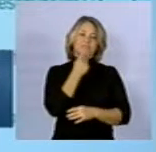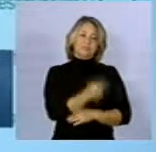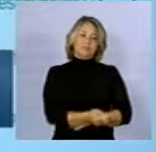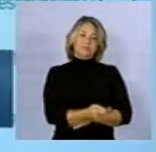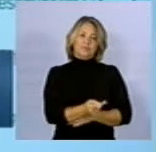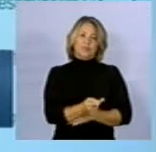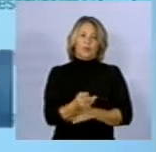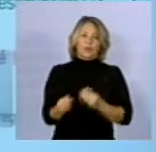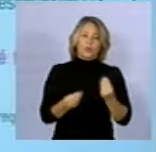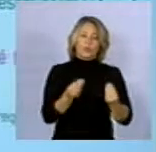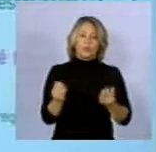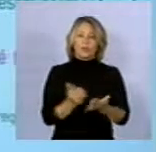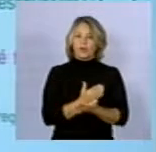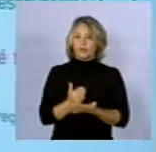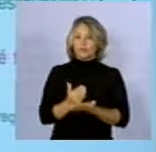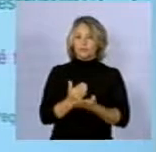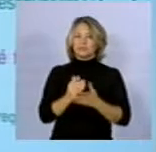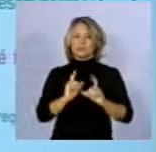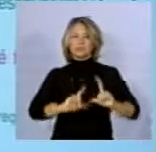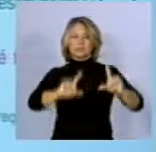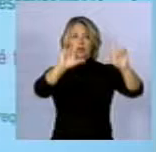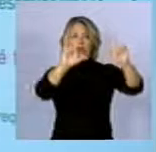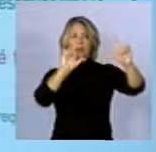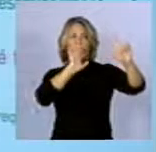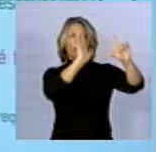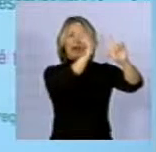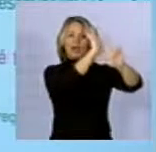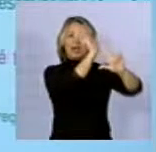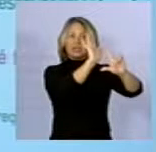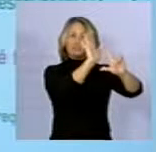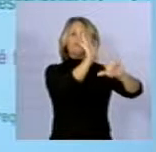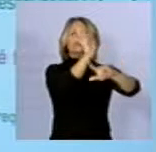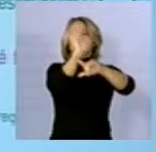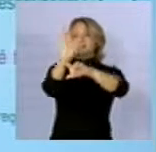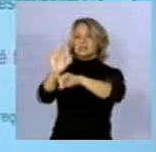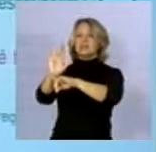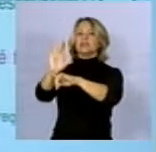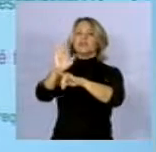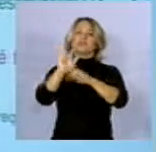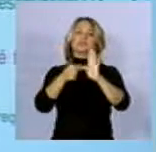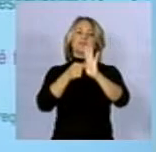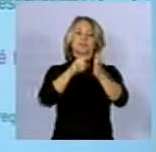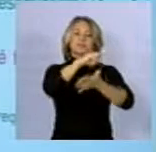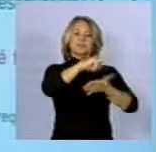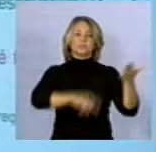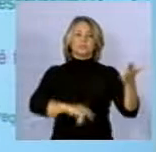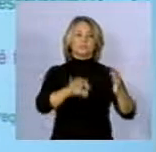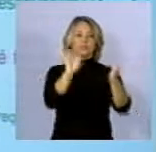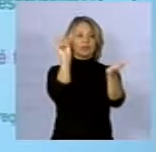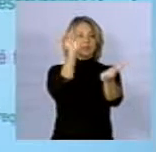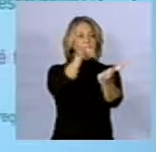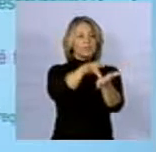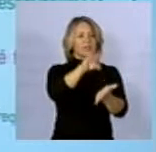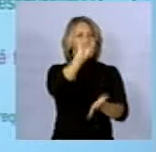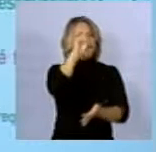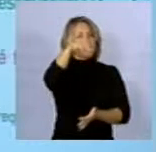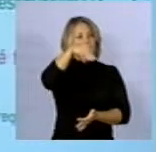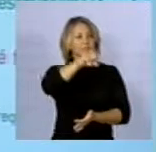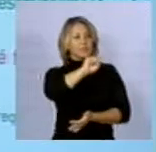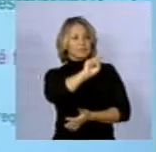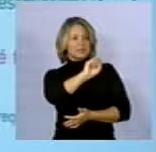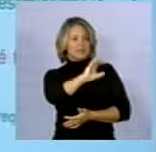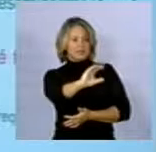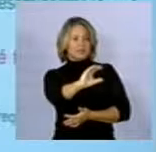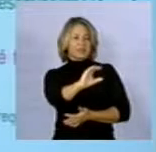a maioria dos meus slides, que são de documentos oficiais da OMC, que diz que